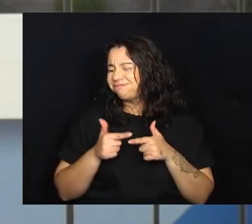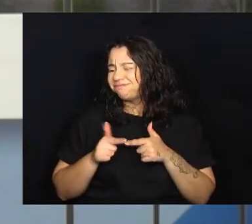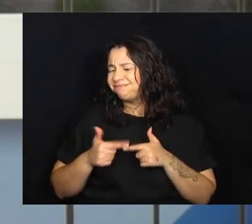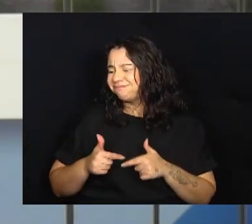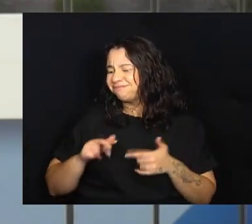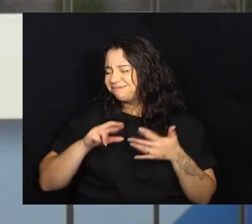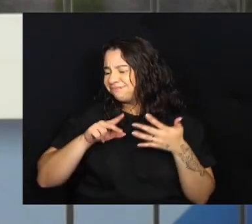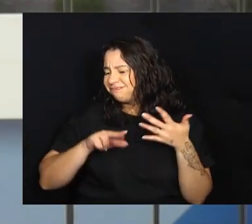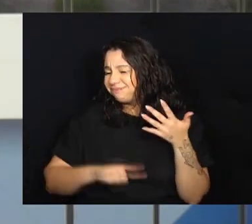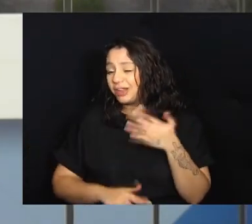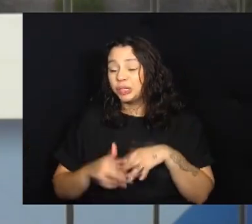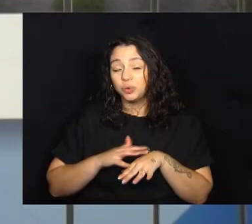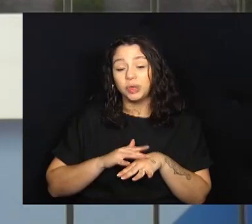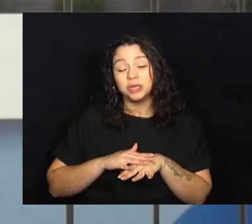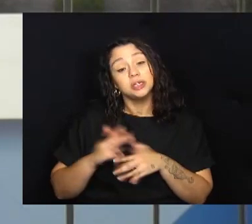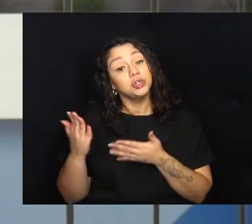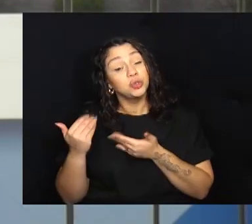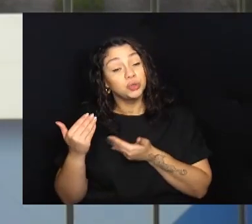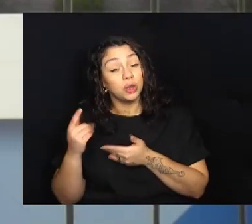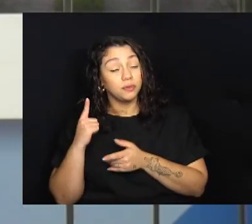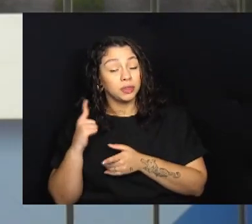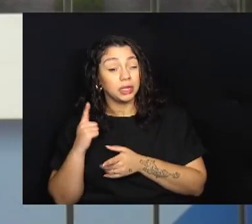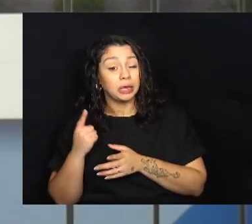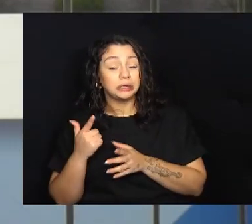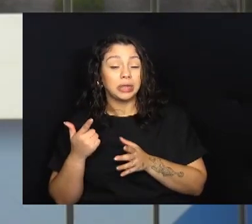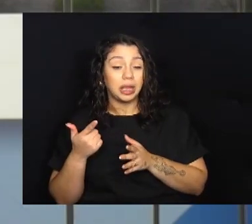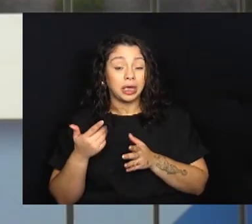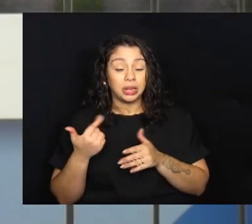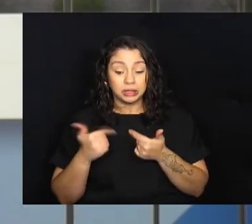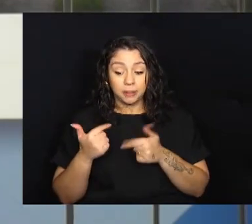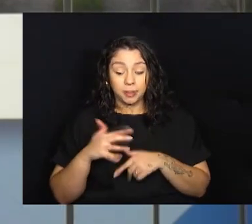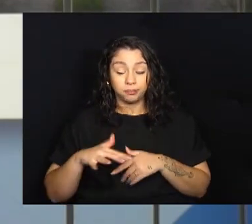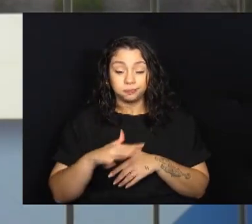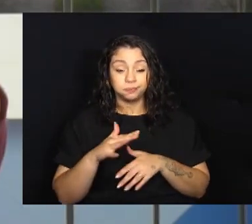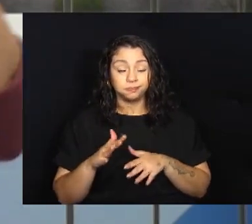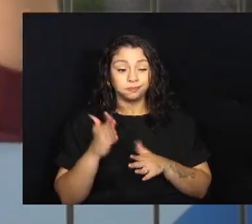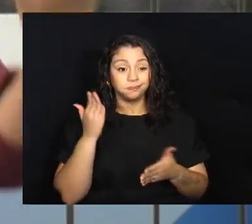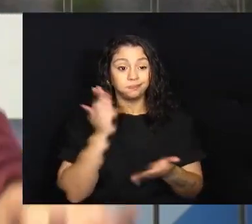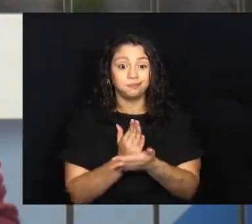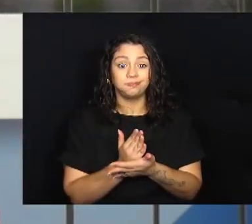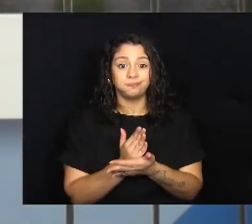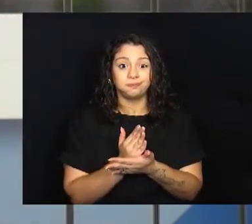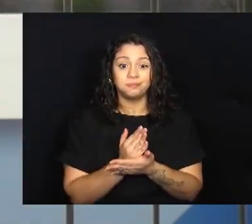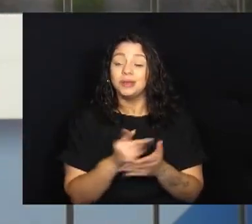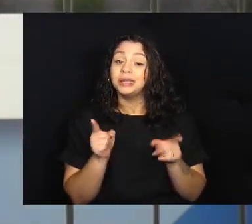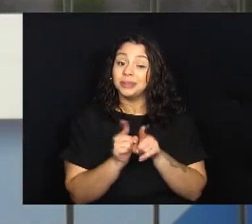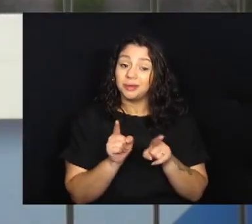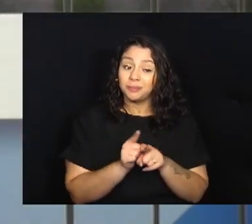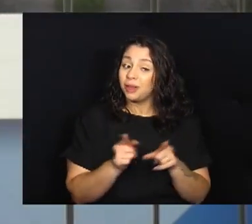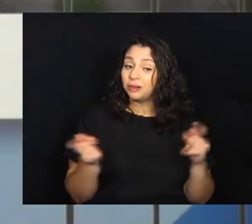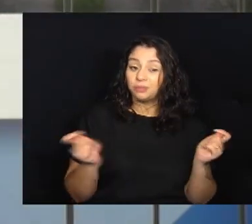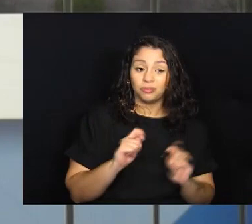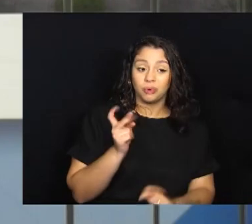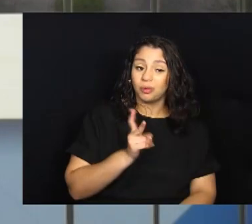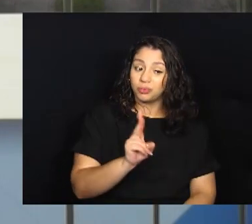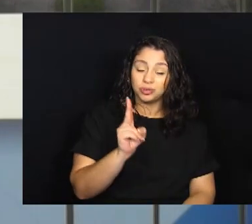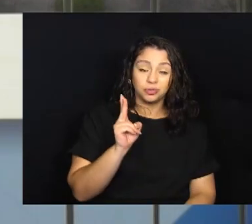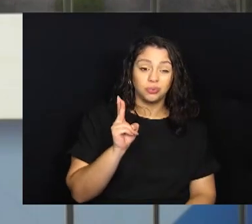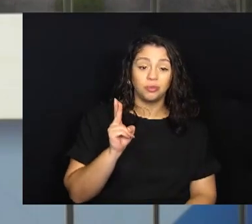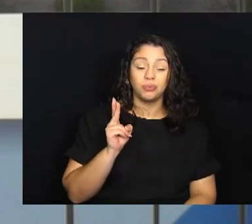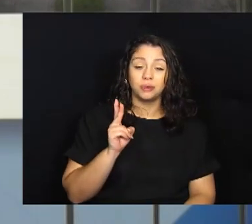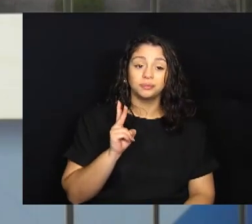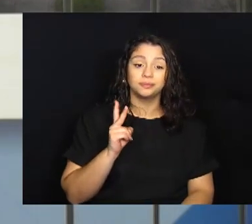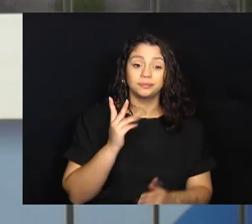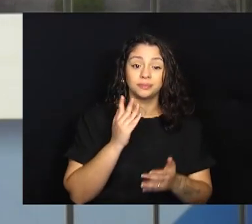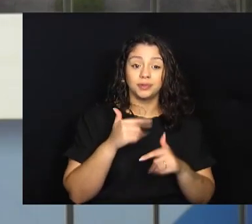muitos jovens têm a sua carreira interrompida, a possibilidade inclusive de construir uma carreira interrompida, né? E